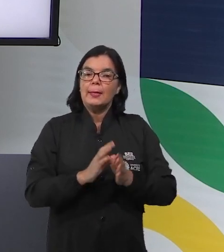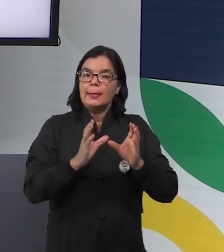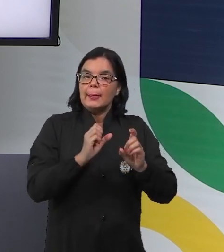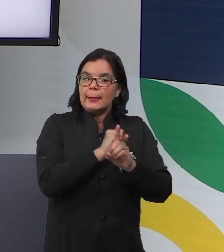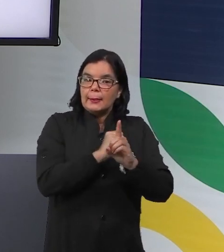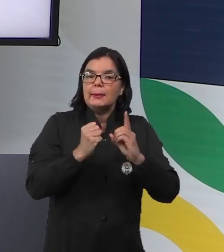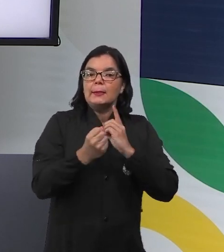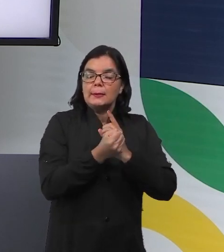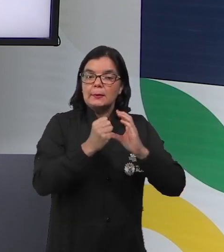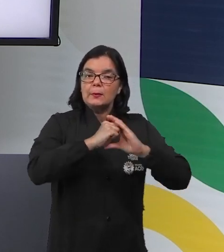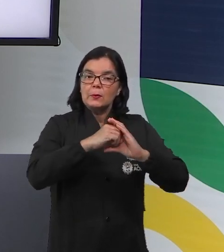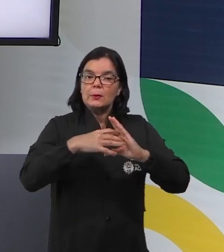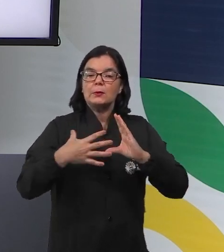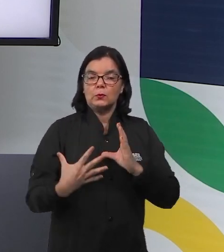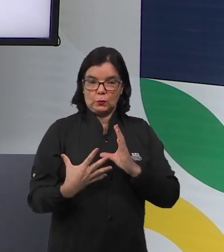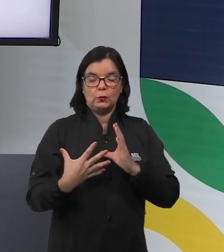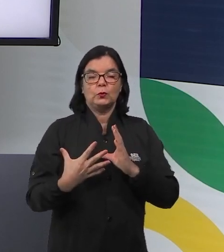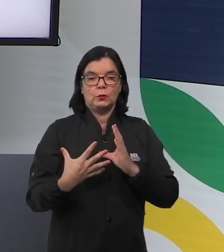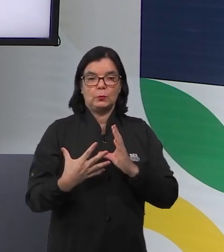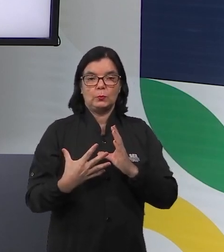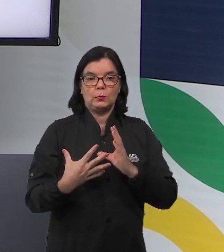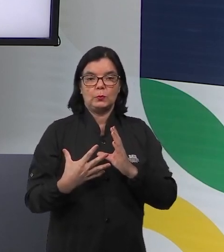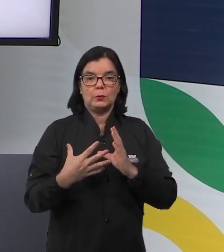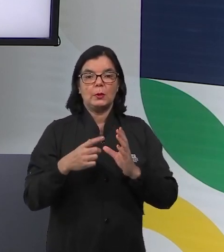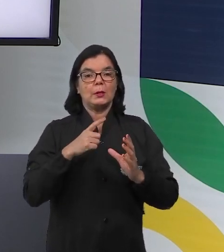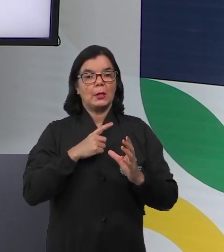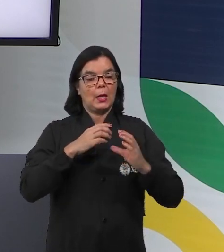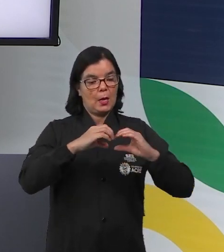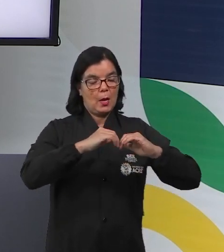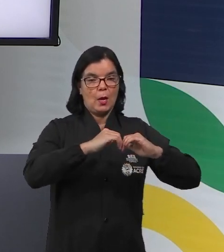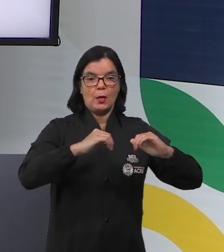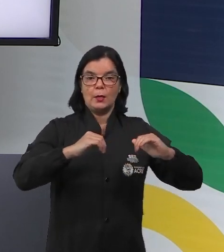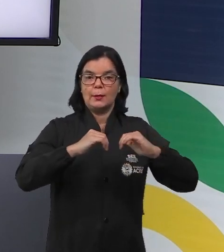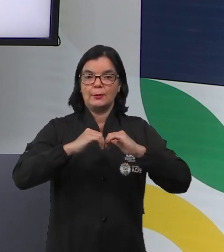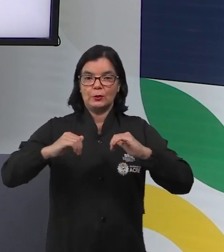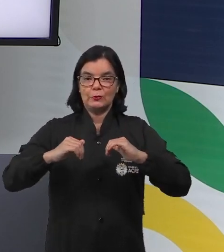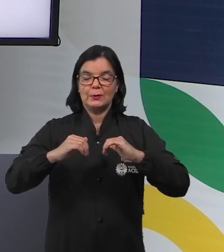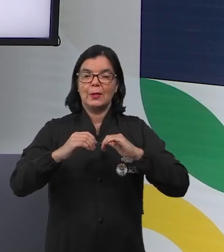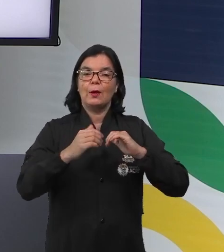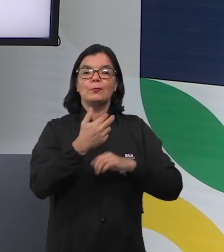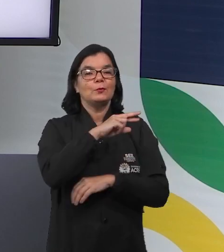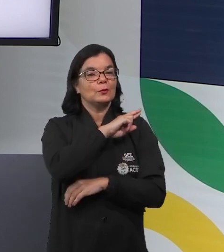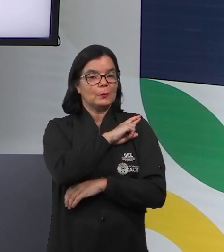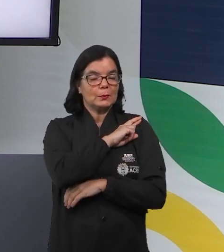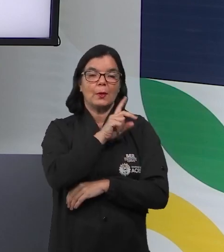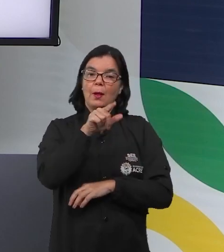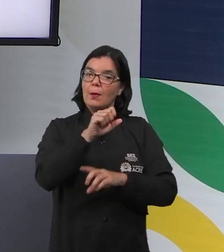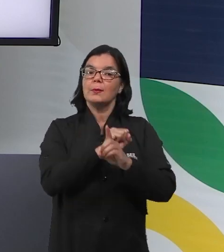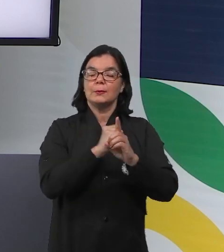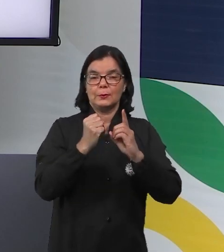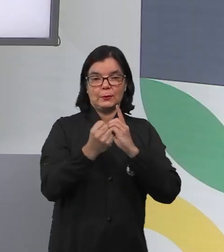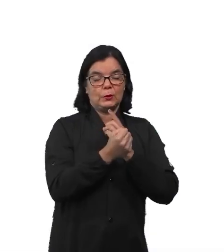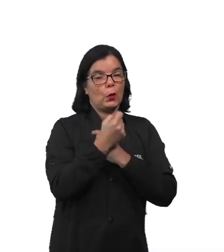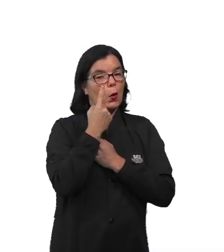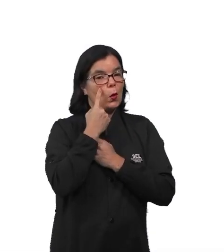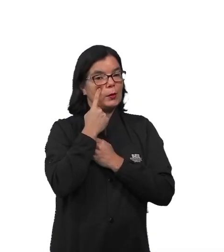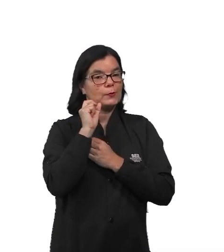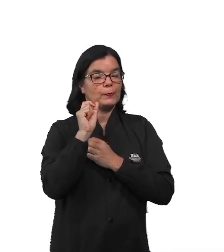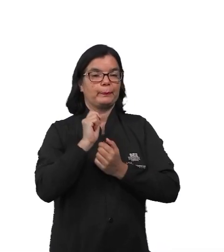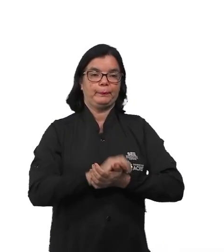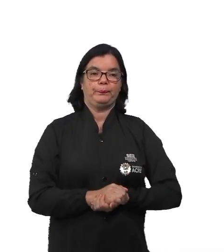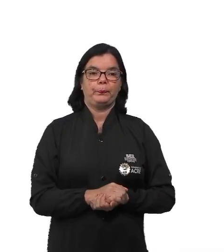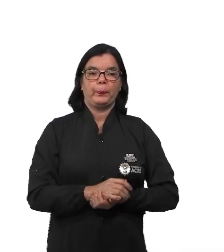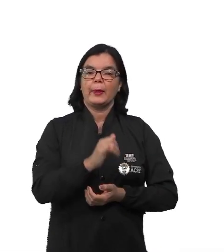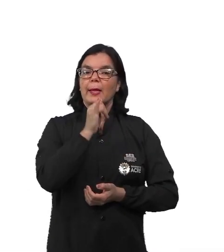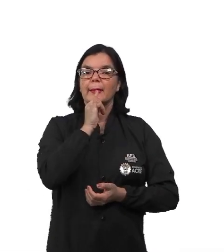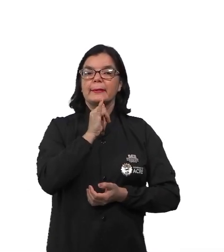eles são caracterizados por ter divisão de trabalho. É uma sociedade. E olha só como eles são divididos.